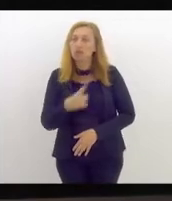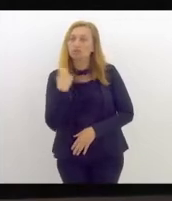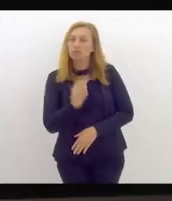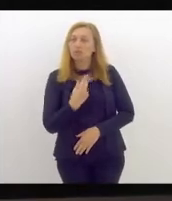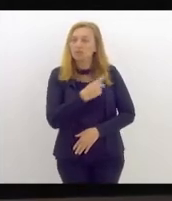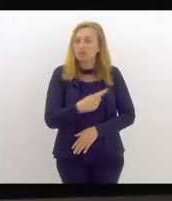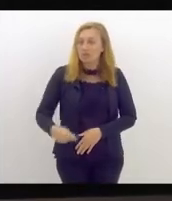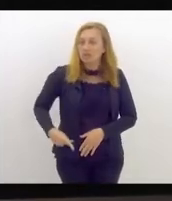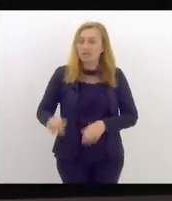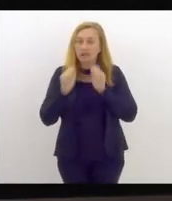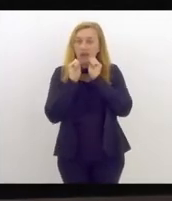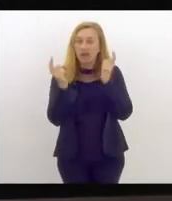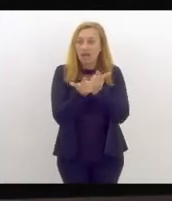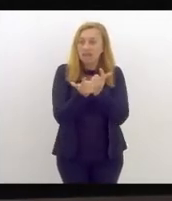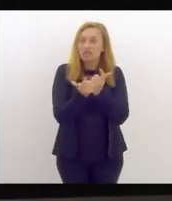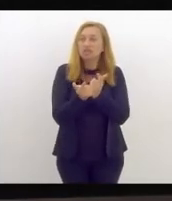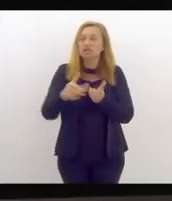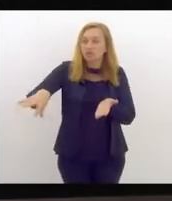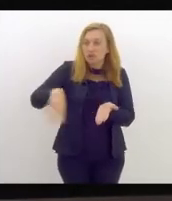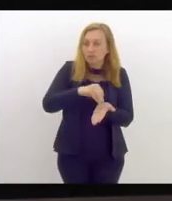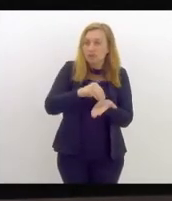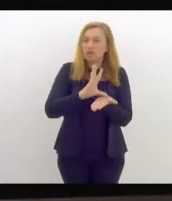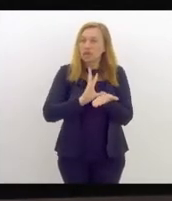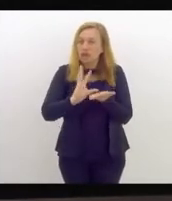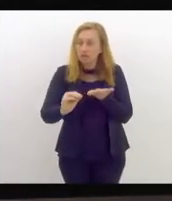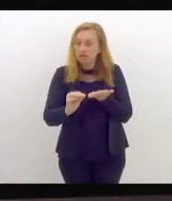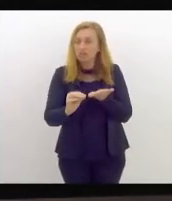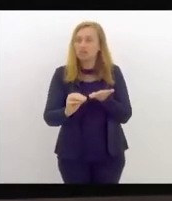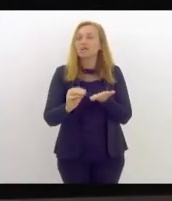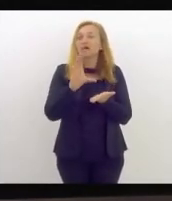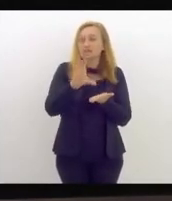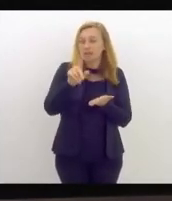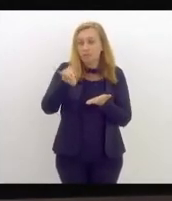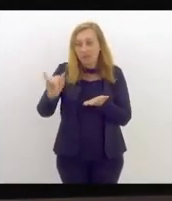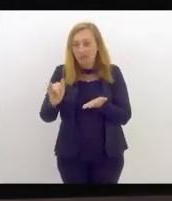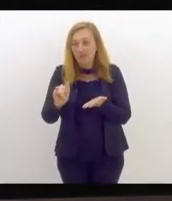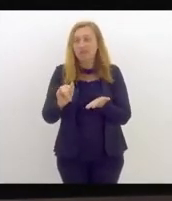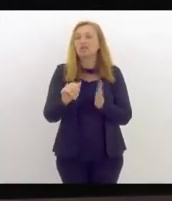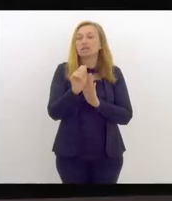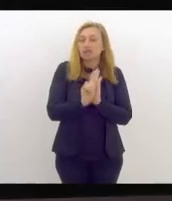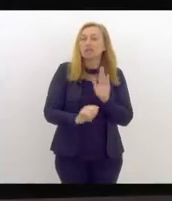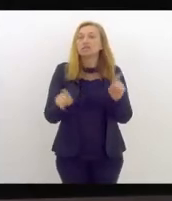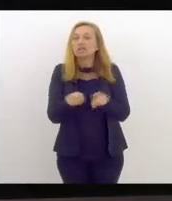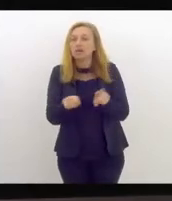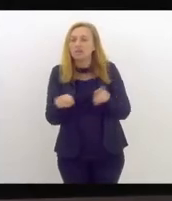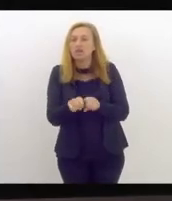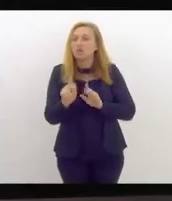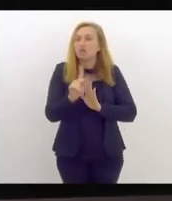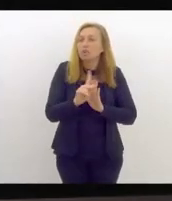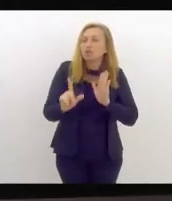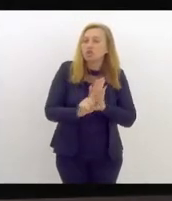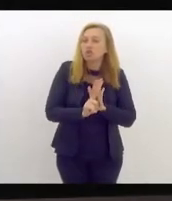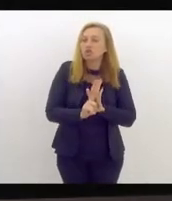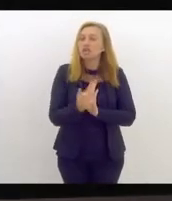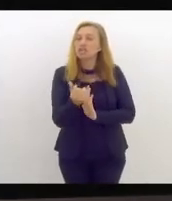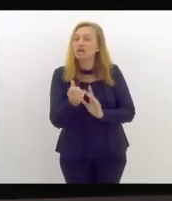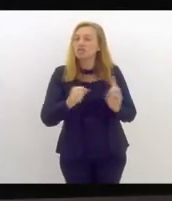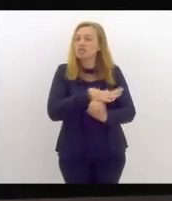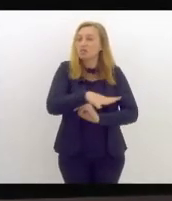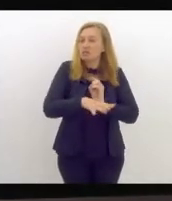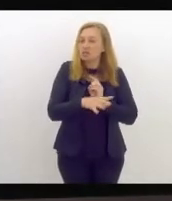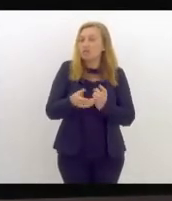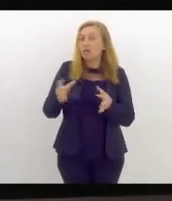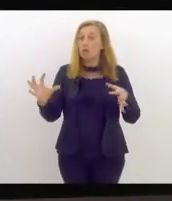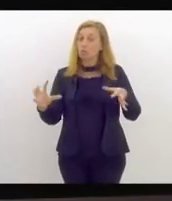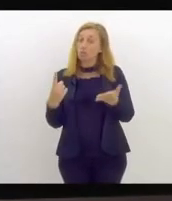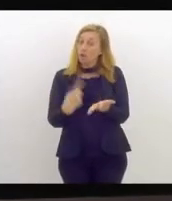presidente que aqui para votar o relatório da CPI e coloca também para votar o projeto da tarifa social que foi feito